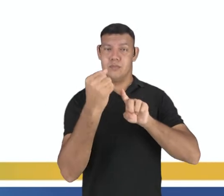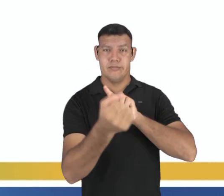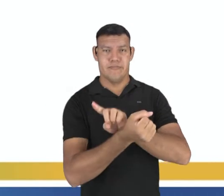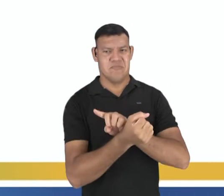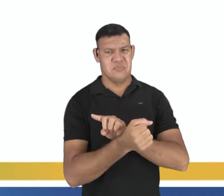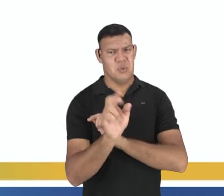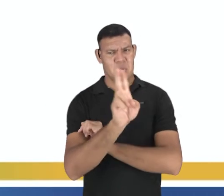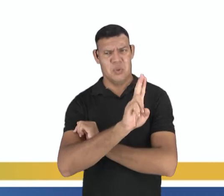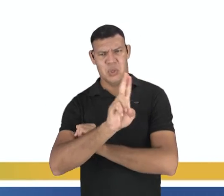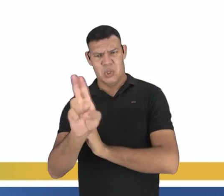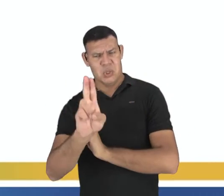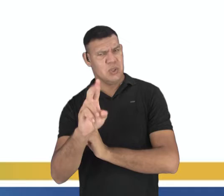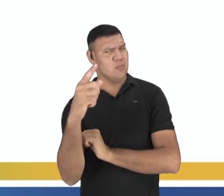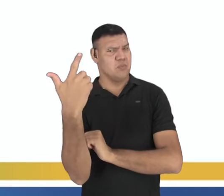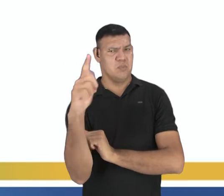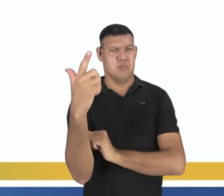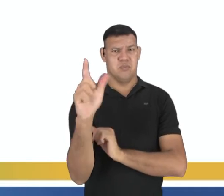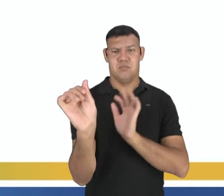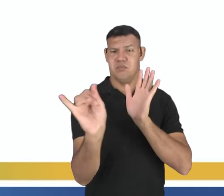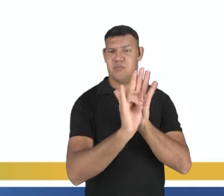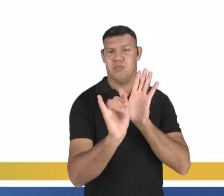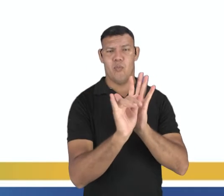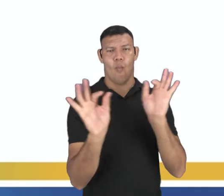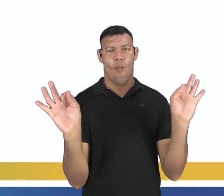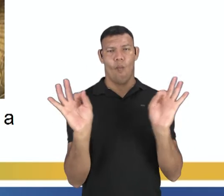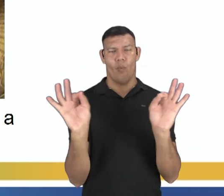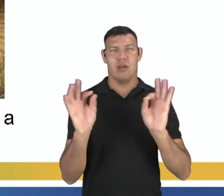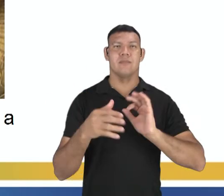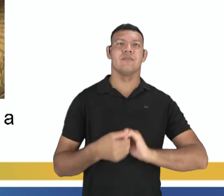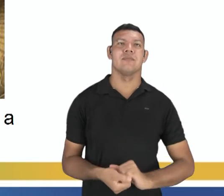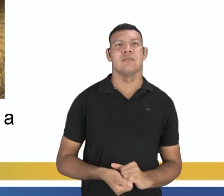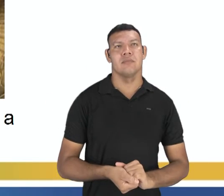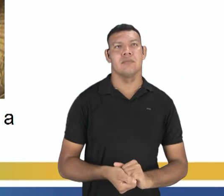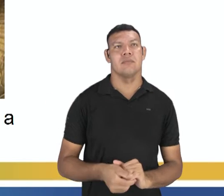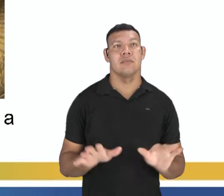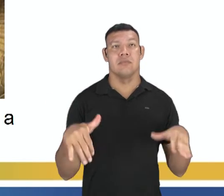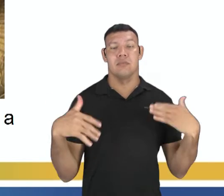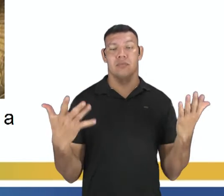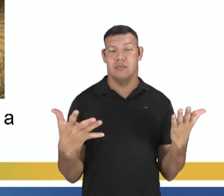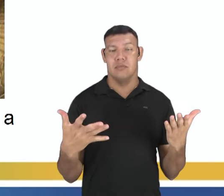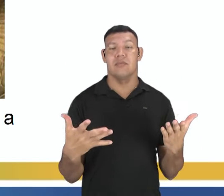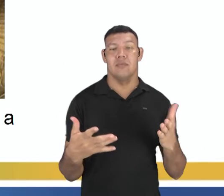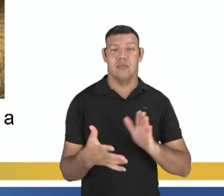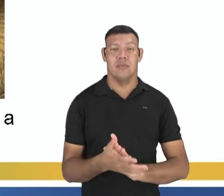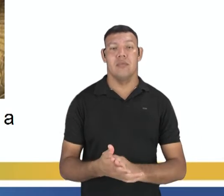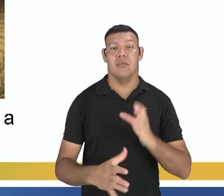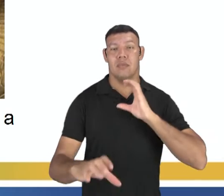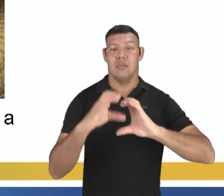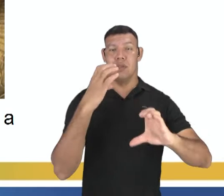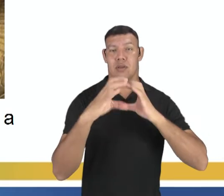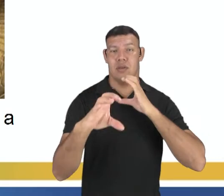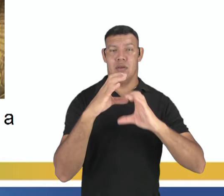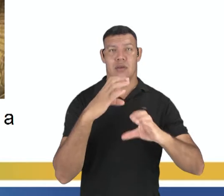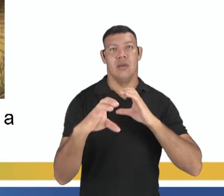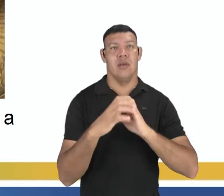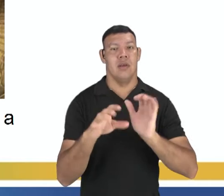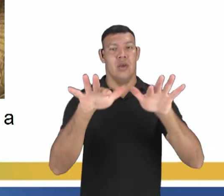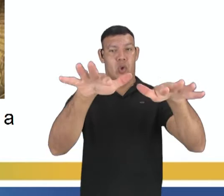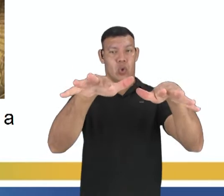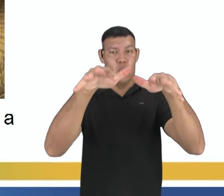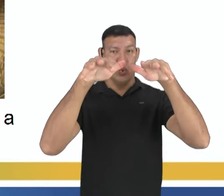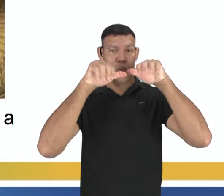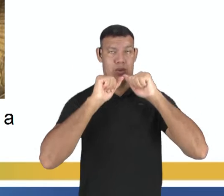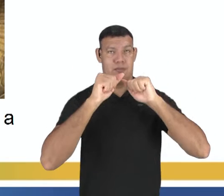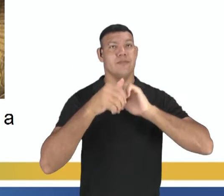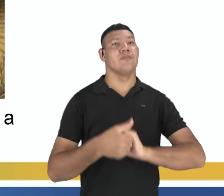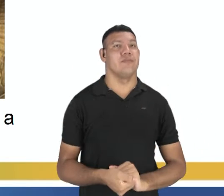nome, sem a identificação da pessoa que está sendo atacada. E aí o próximo são as cantigas de maldizer.